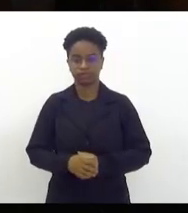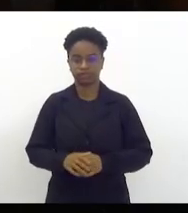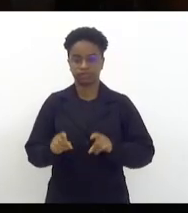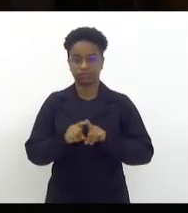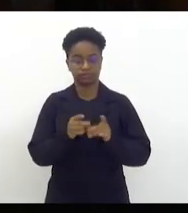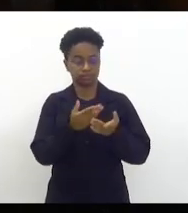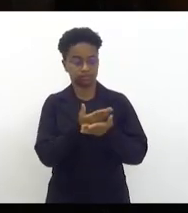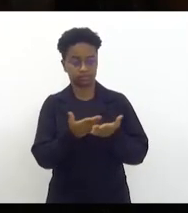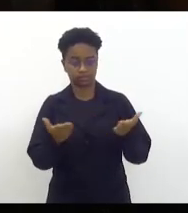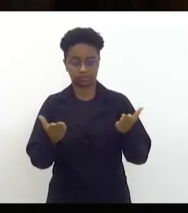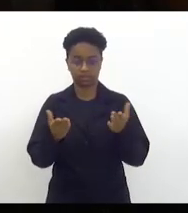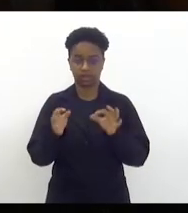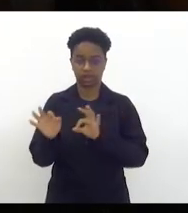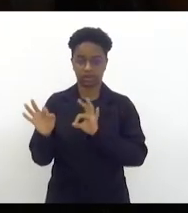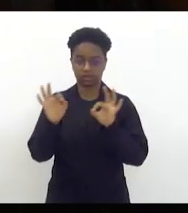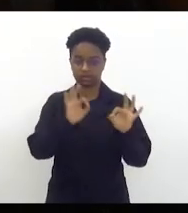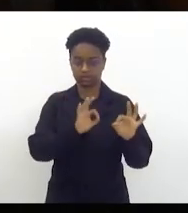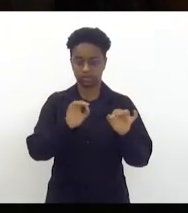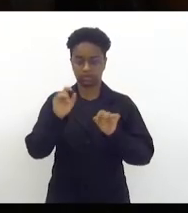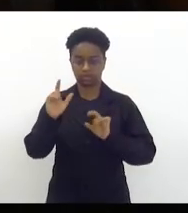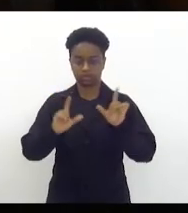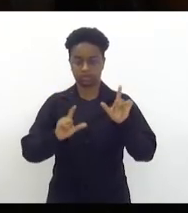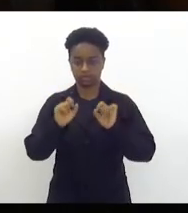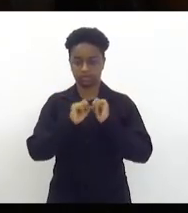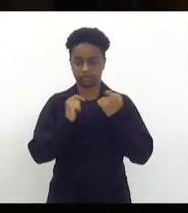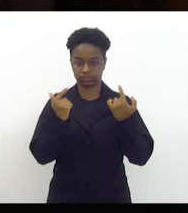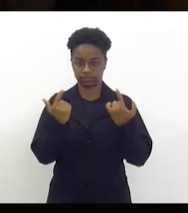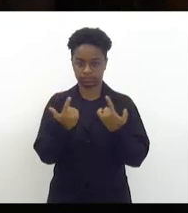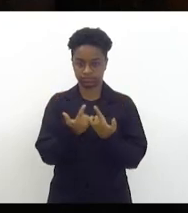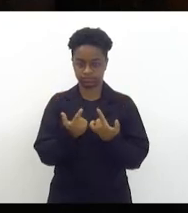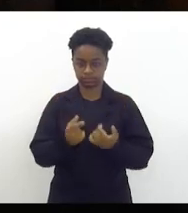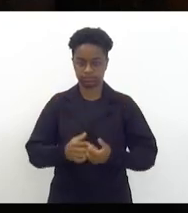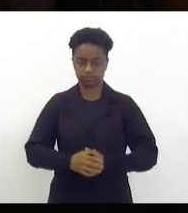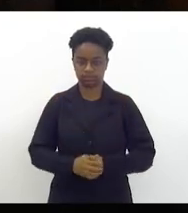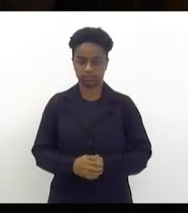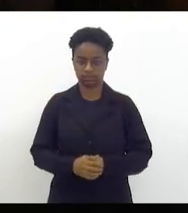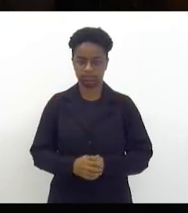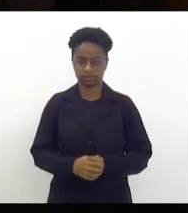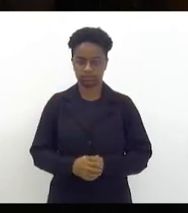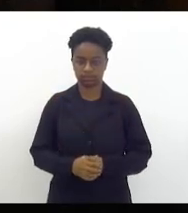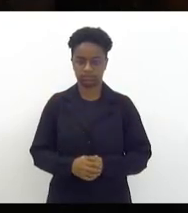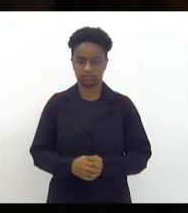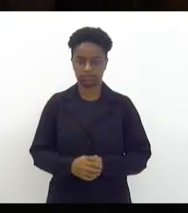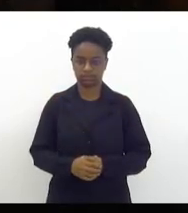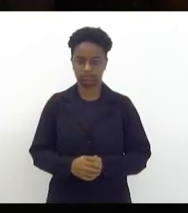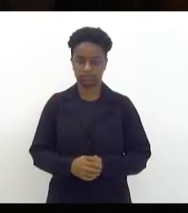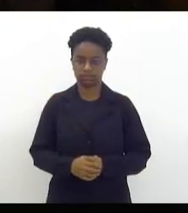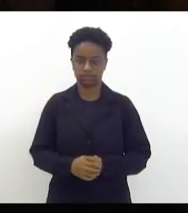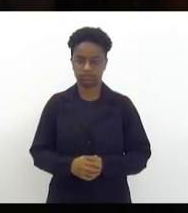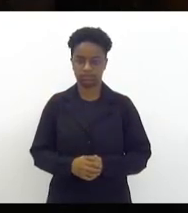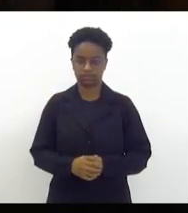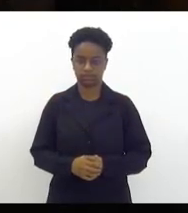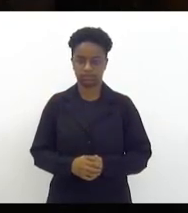e senhores telespectadores da TV Alert.